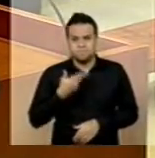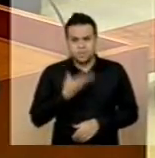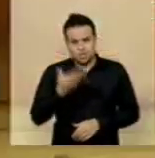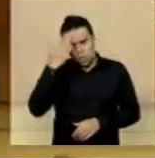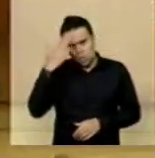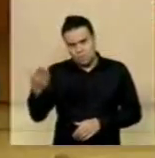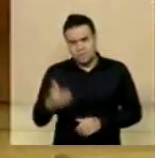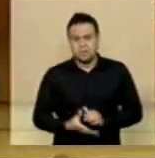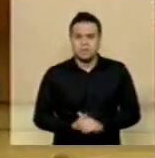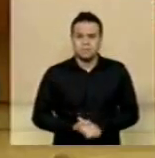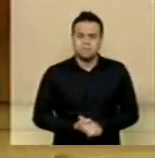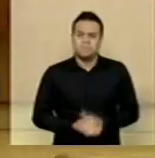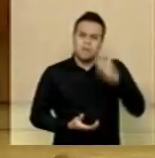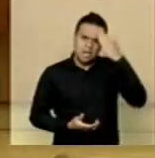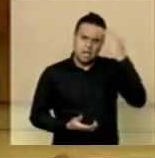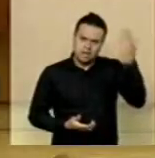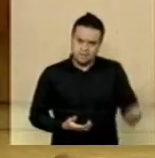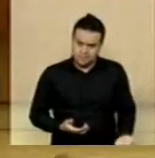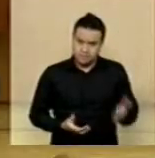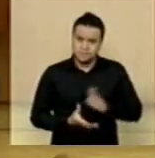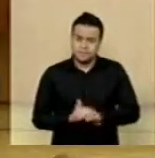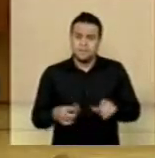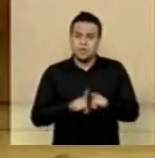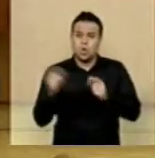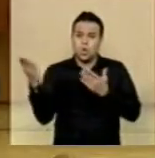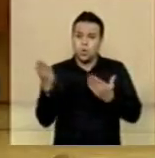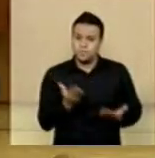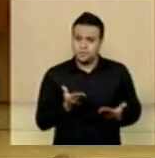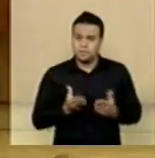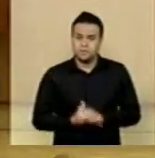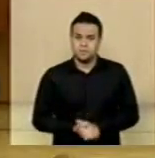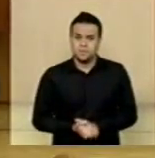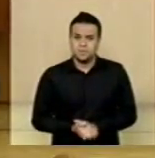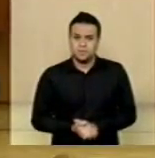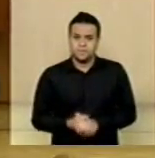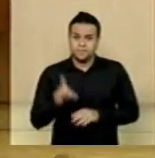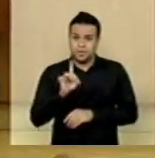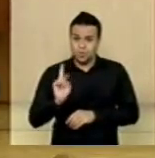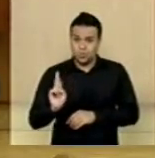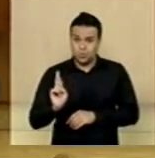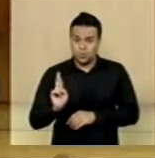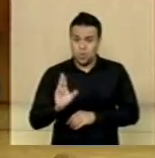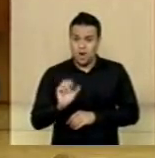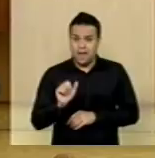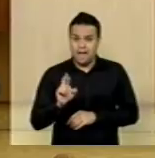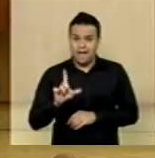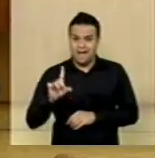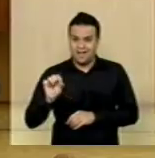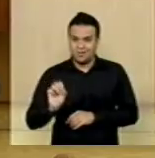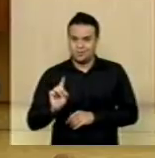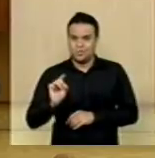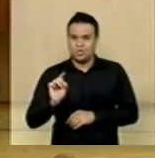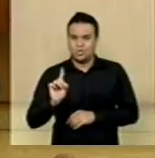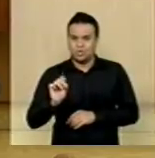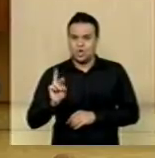obrigado. Agradeço a Vossa Excelência e convido o doutor Carlos Antônio Dornelas